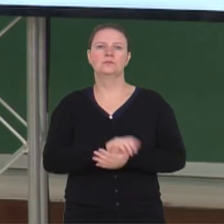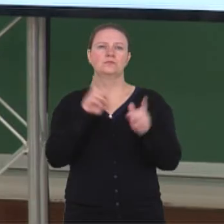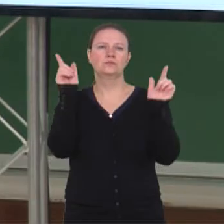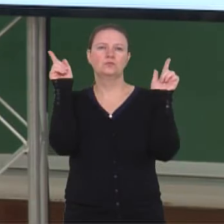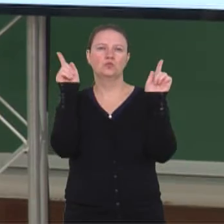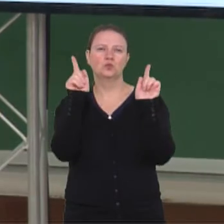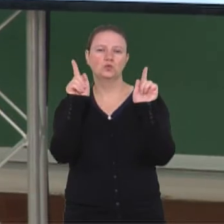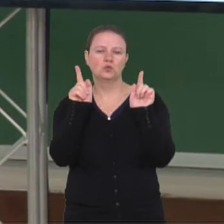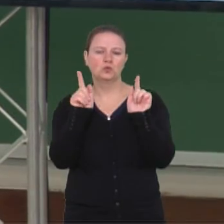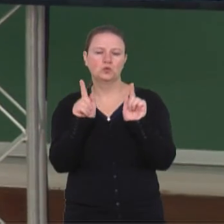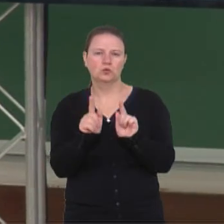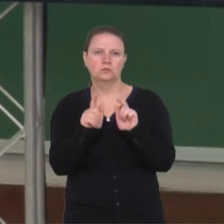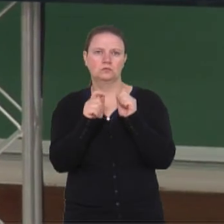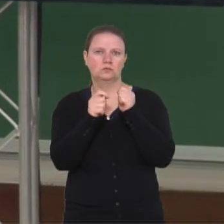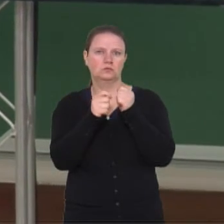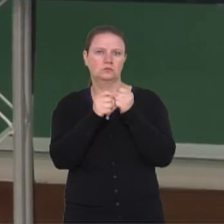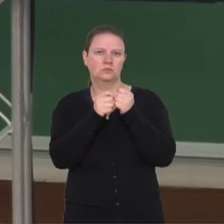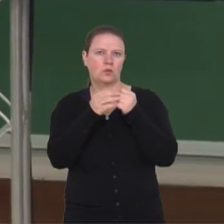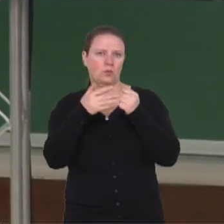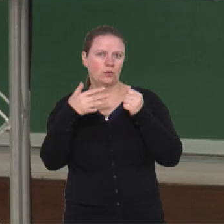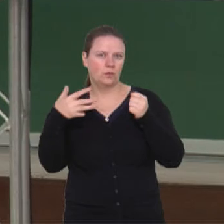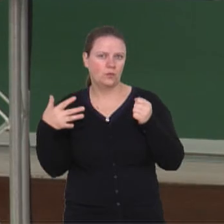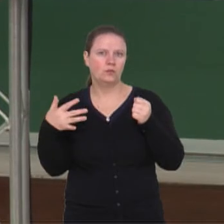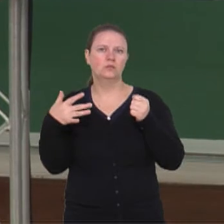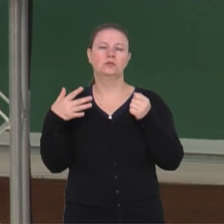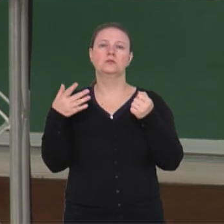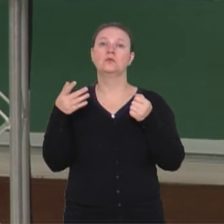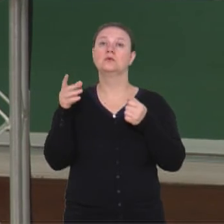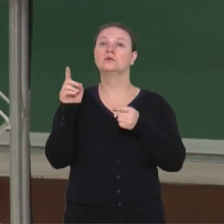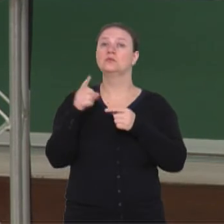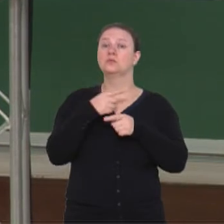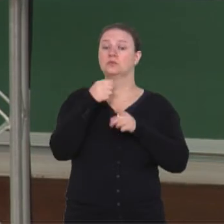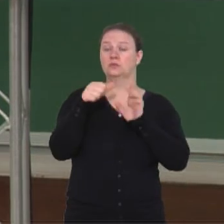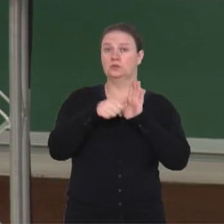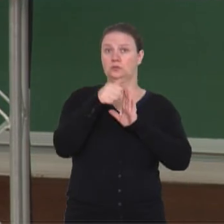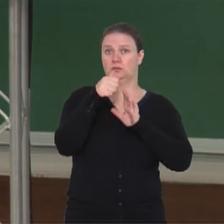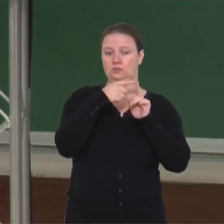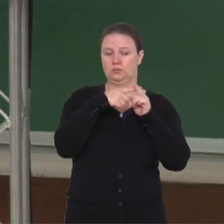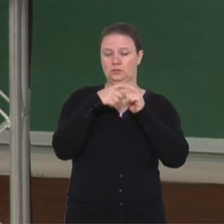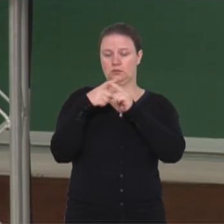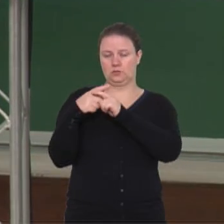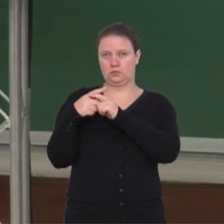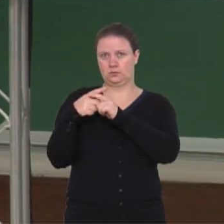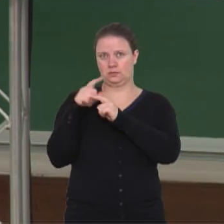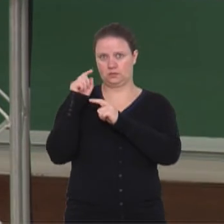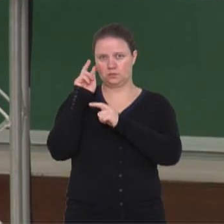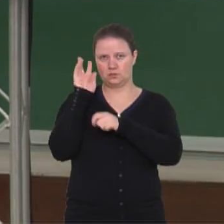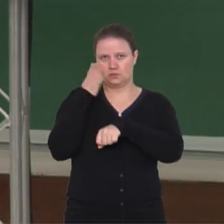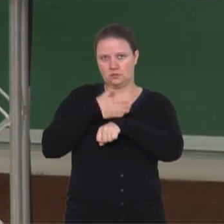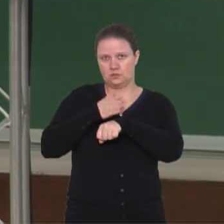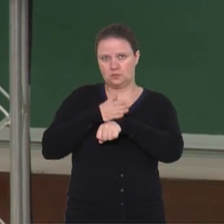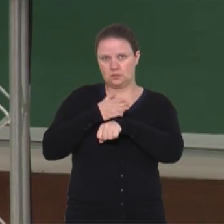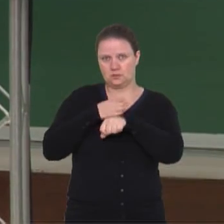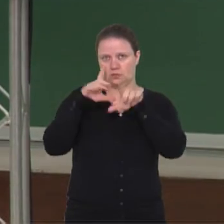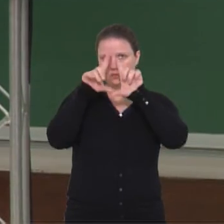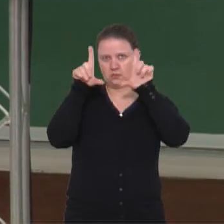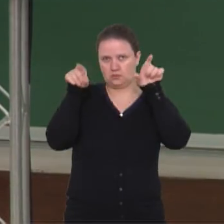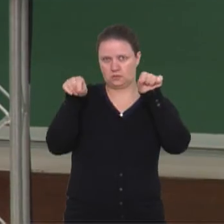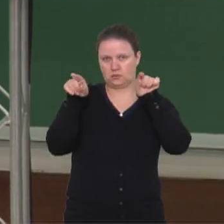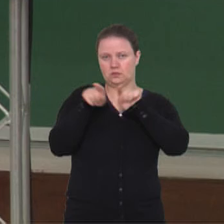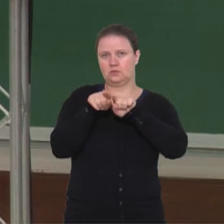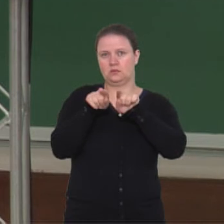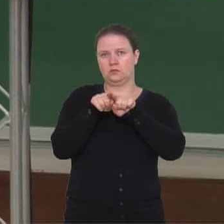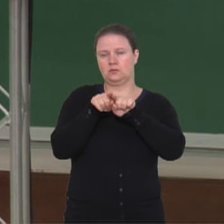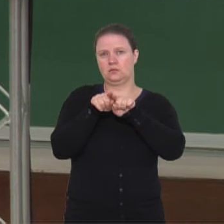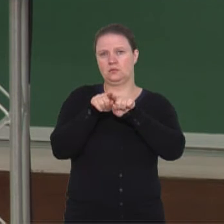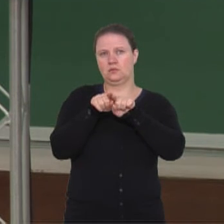decompor em fatores este polinômio. Primeira coisa então, aplica a Bhaskara, soma o produto e chega nas raízes. Não vou